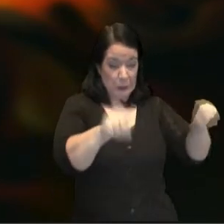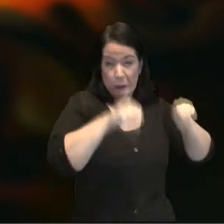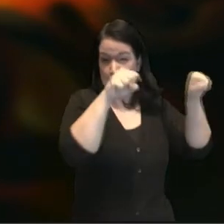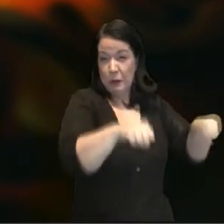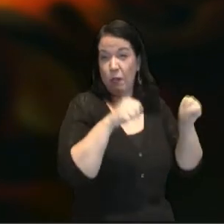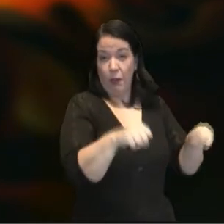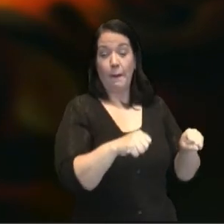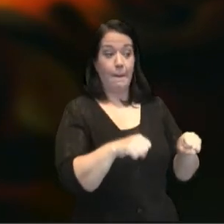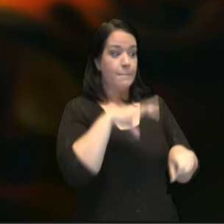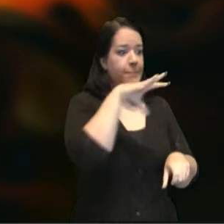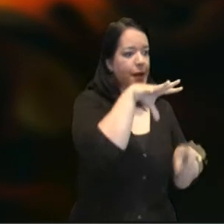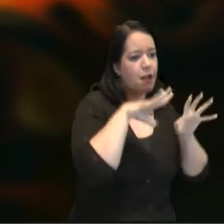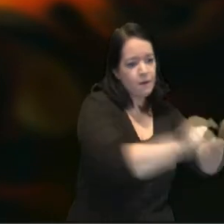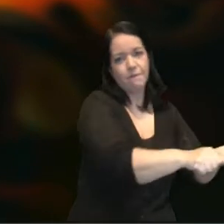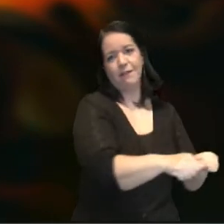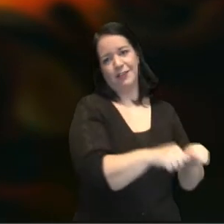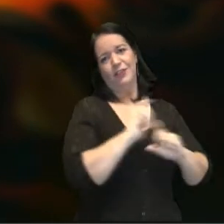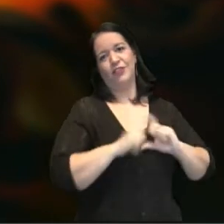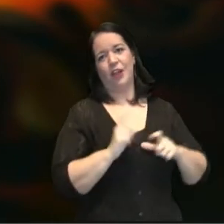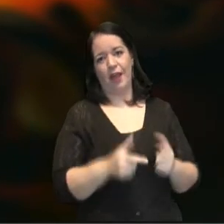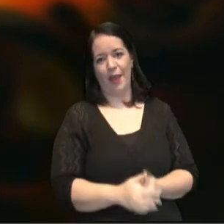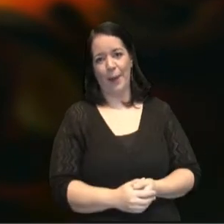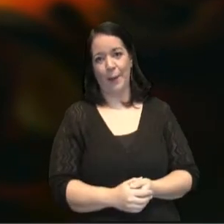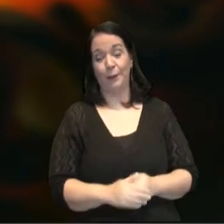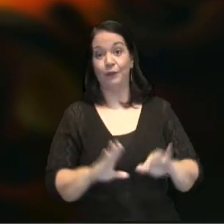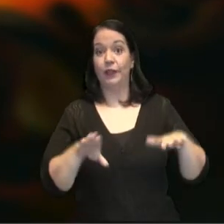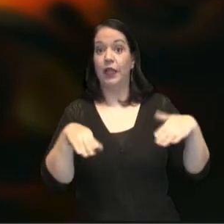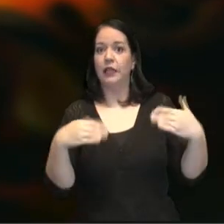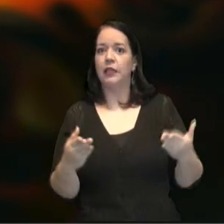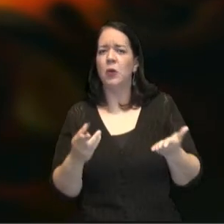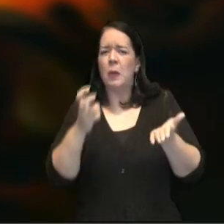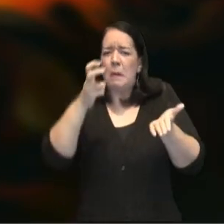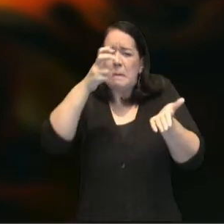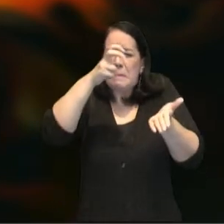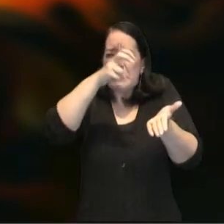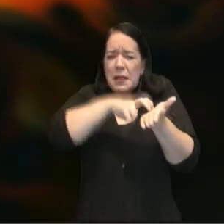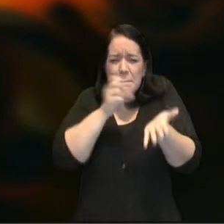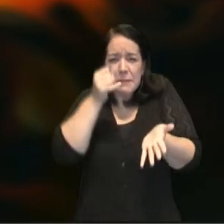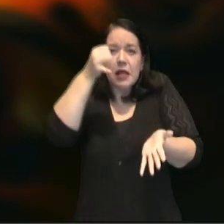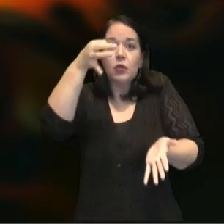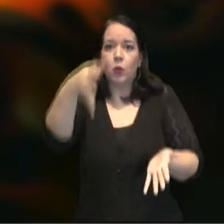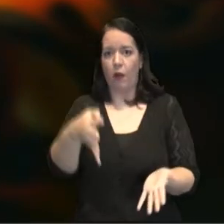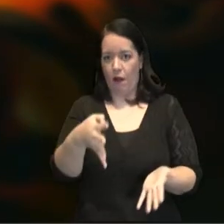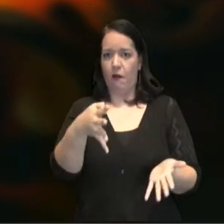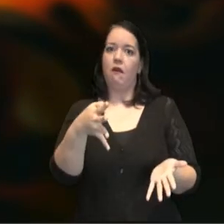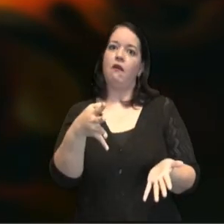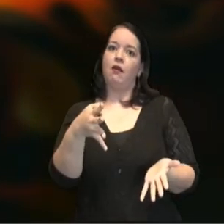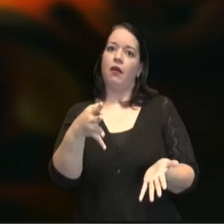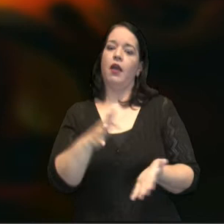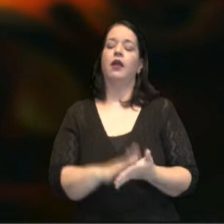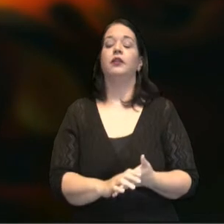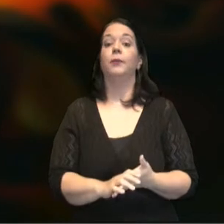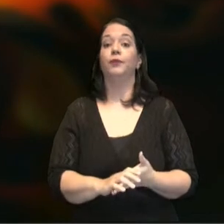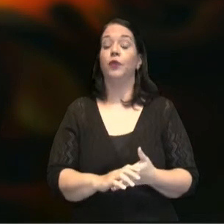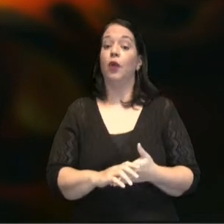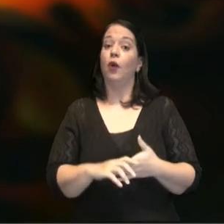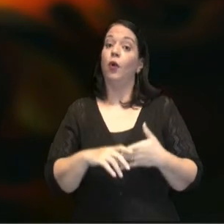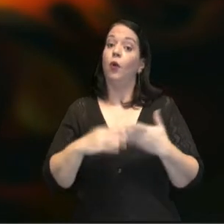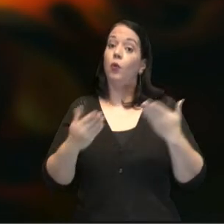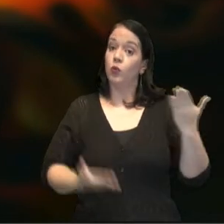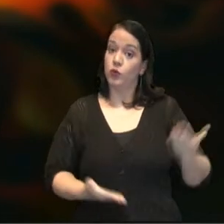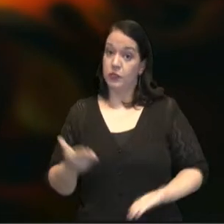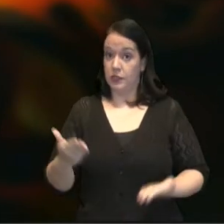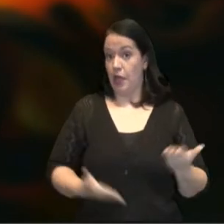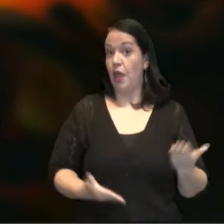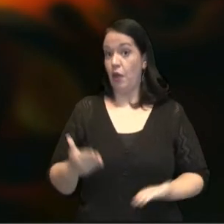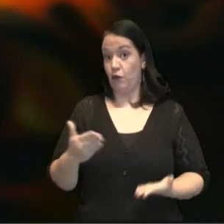e tendo saído, eis que tropas, cavalos e carros haviam cercado a cidade. Então o